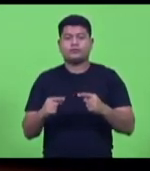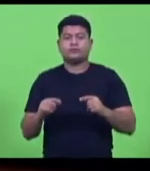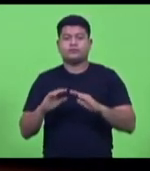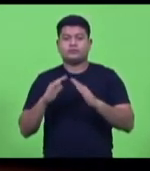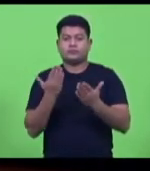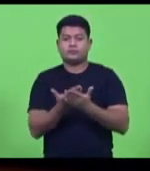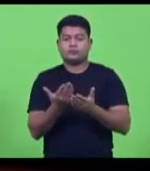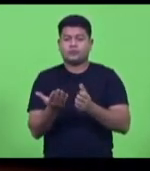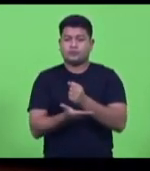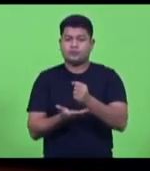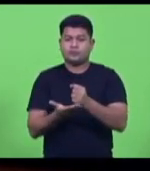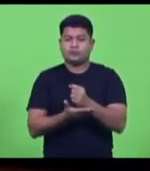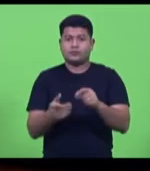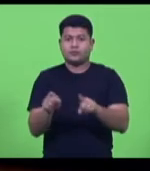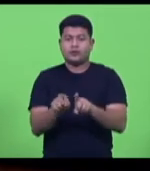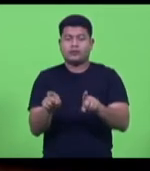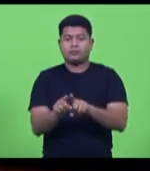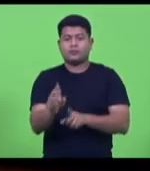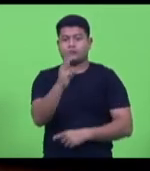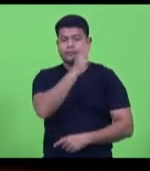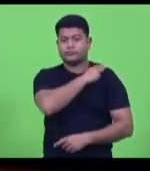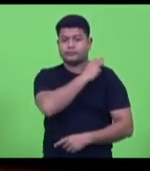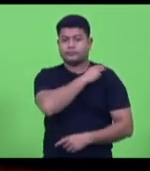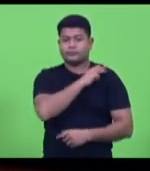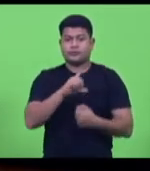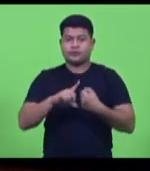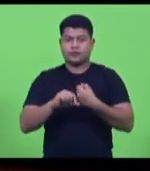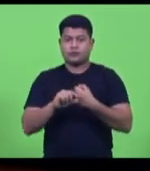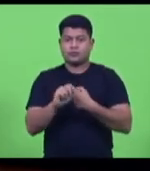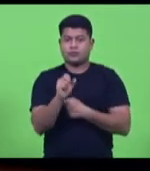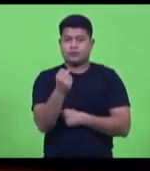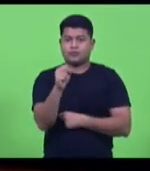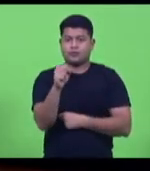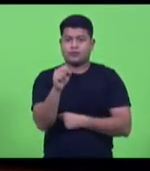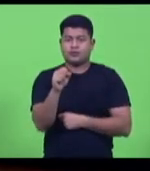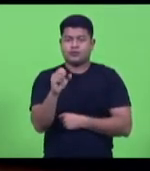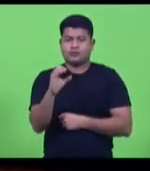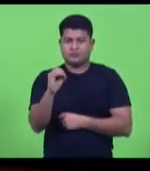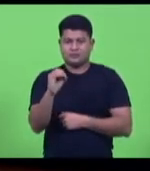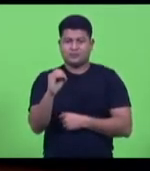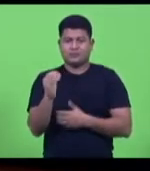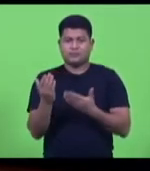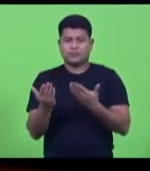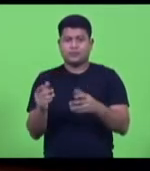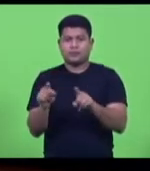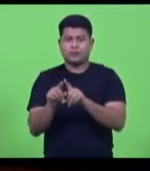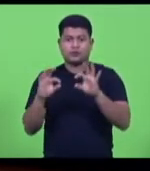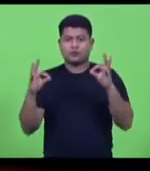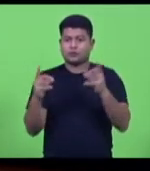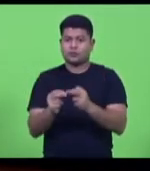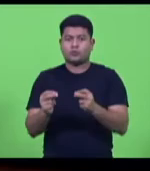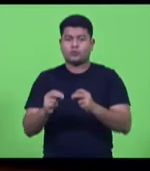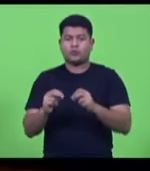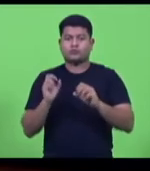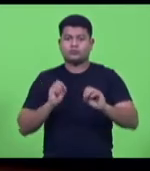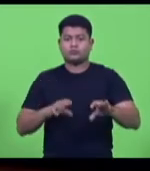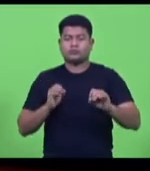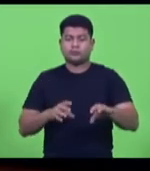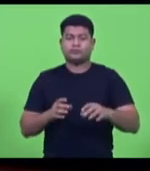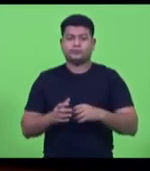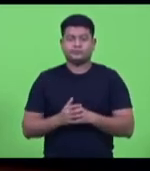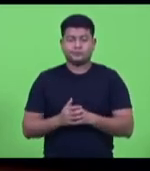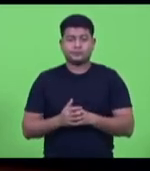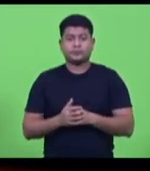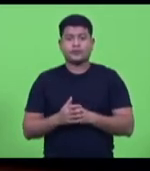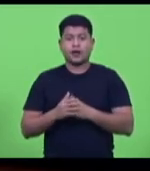36 para o ensino médio e no artigo 80 em todas as modalidades de ensino. Paralelamente, a